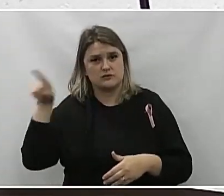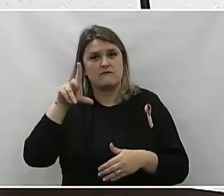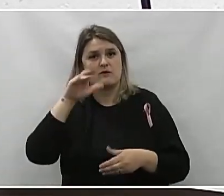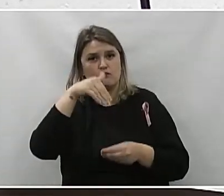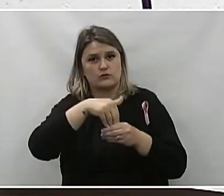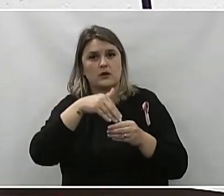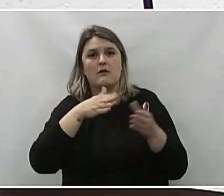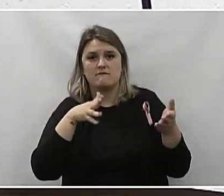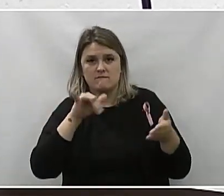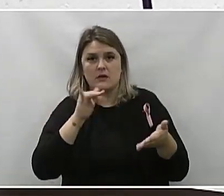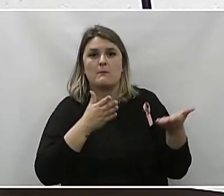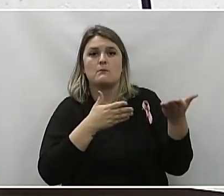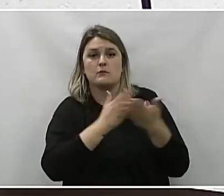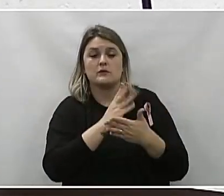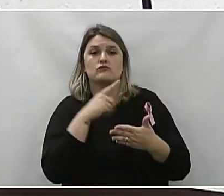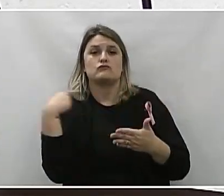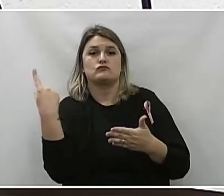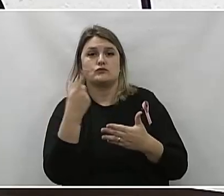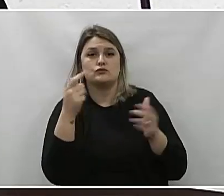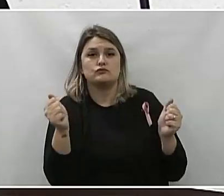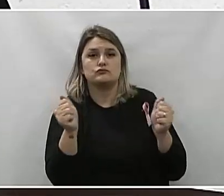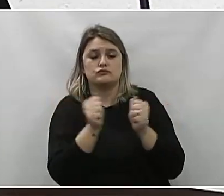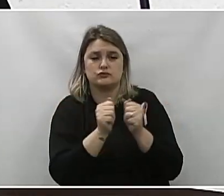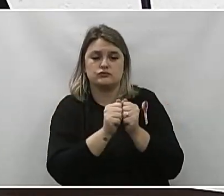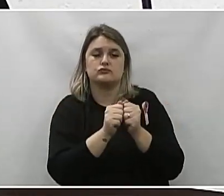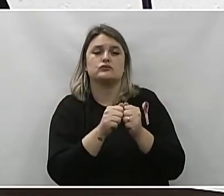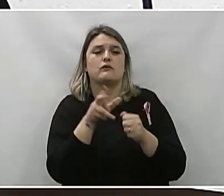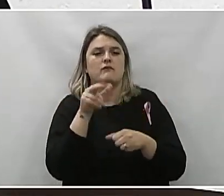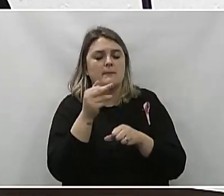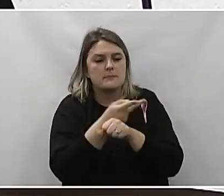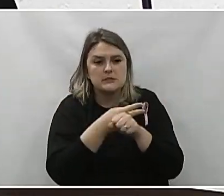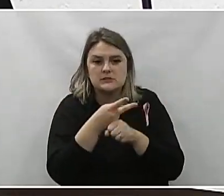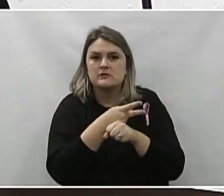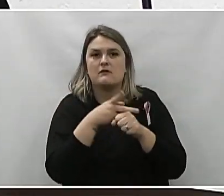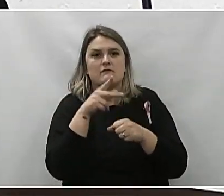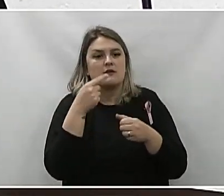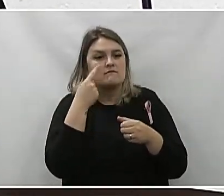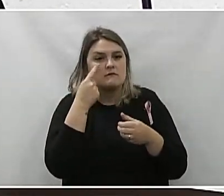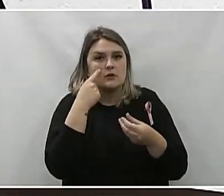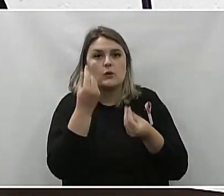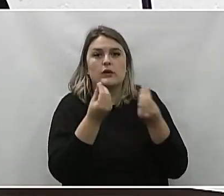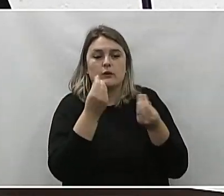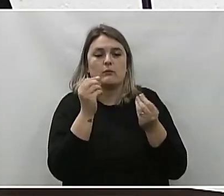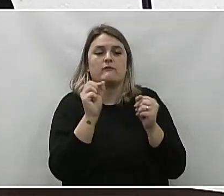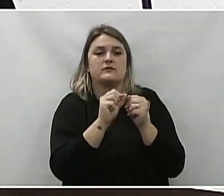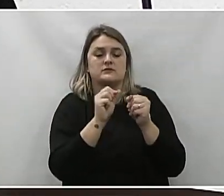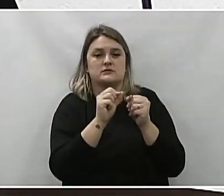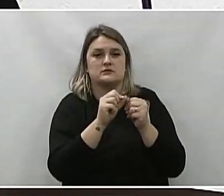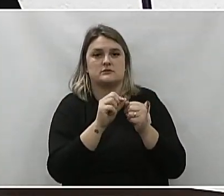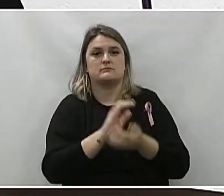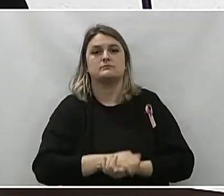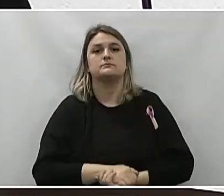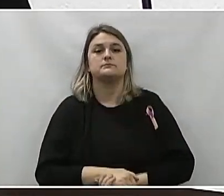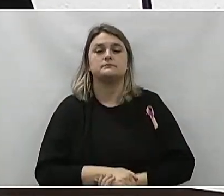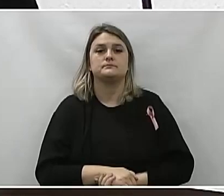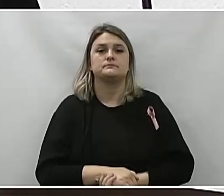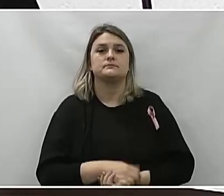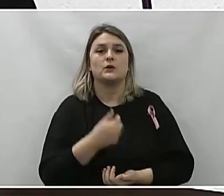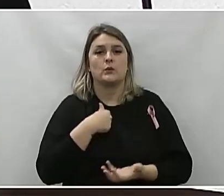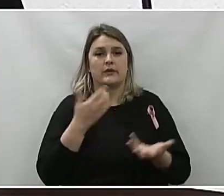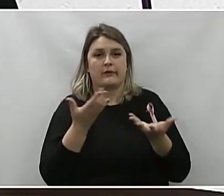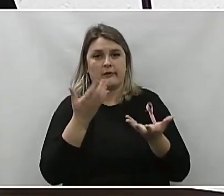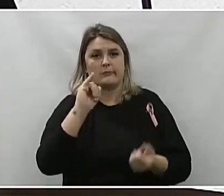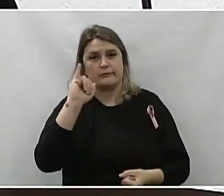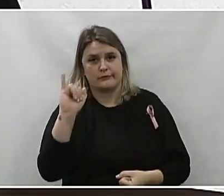e nós juntos é brevemente vamos estar trabalhando em cima dessa dessa situação eu quero